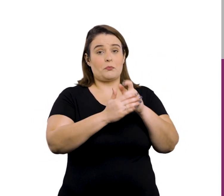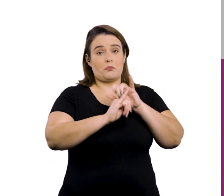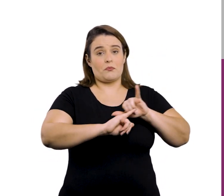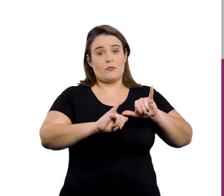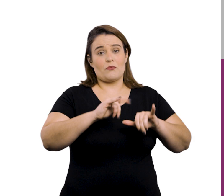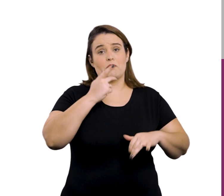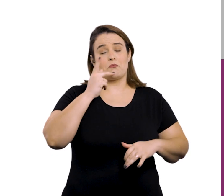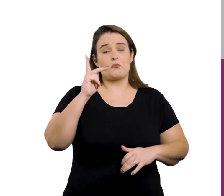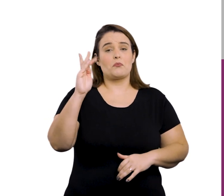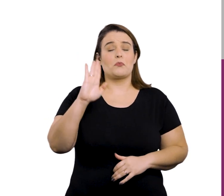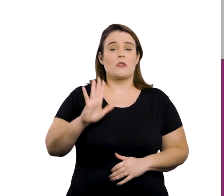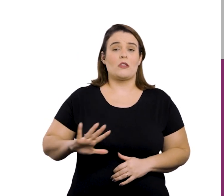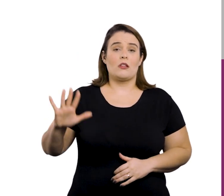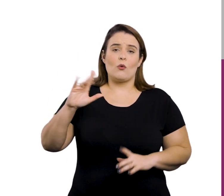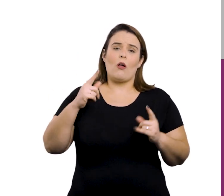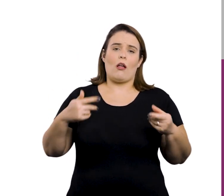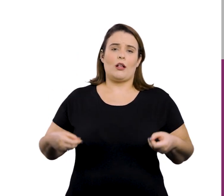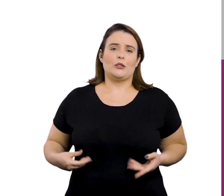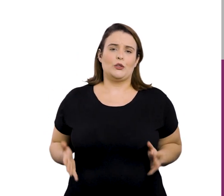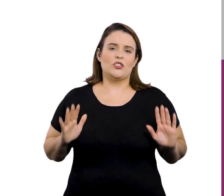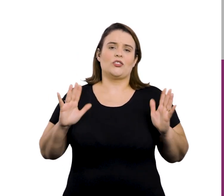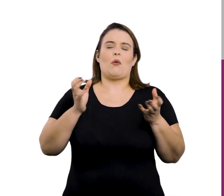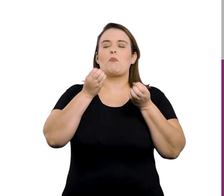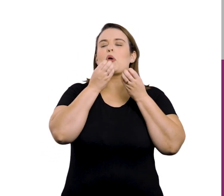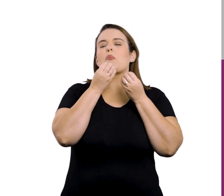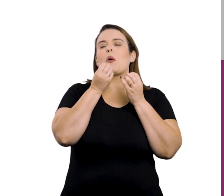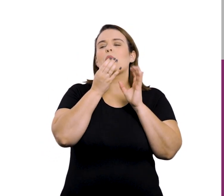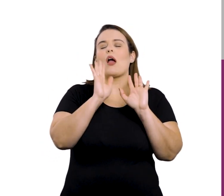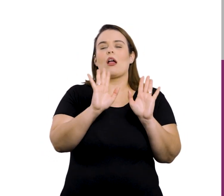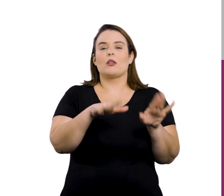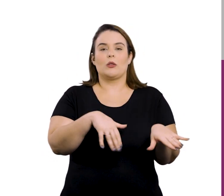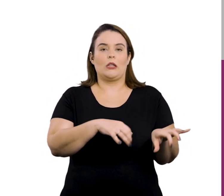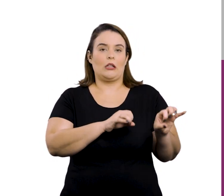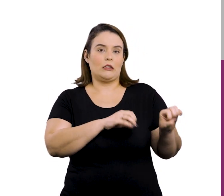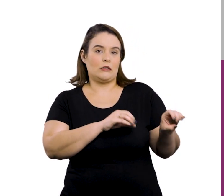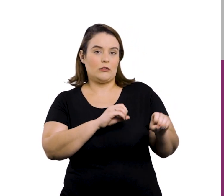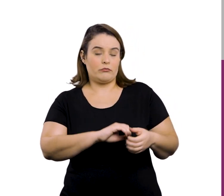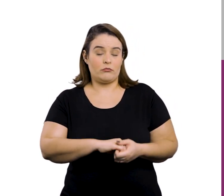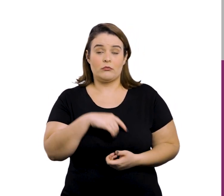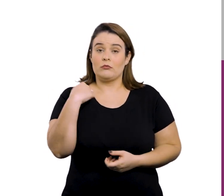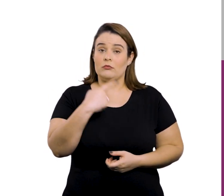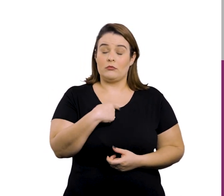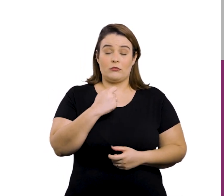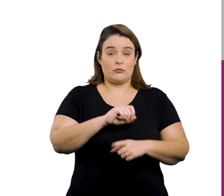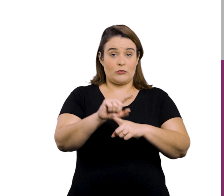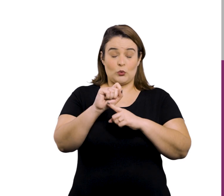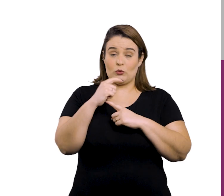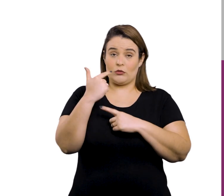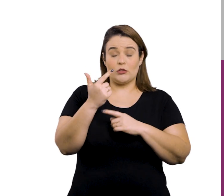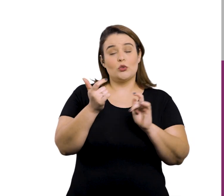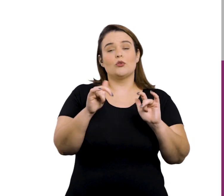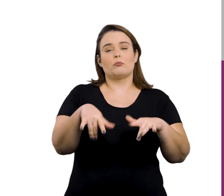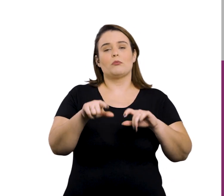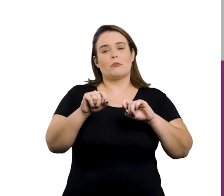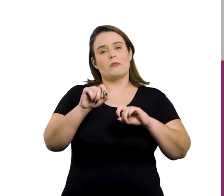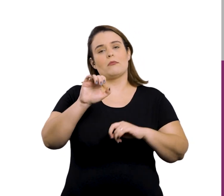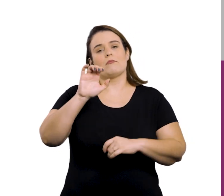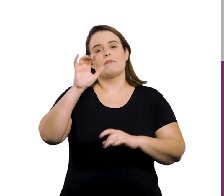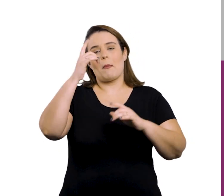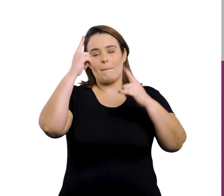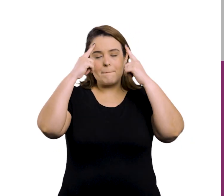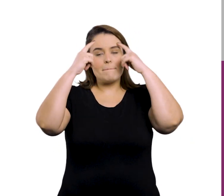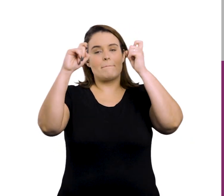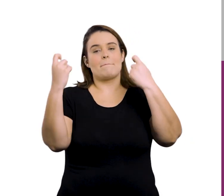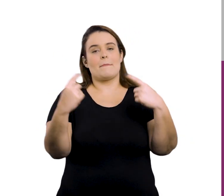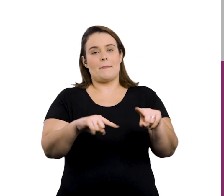essas pessoas que financiam a mídia e dizem que o Brasil já gasta o suficiente com a educação. Sem o financiamento à educação, o